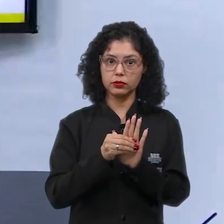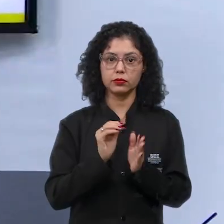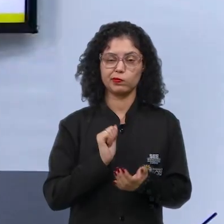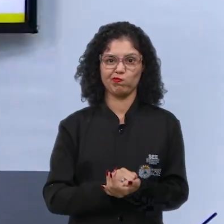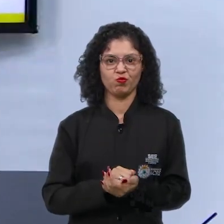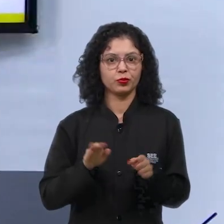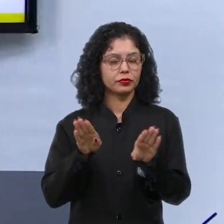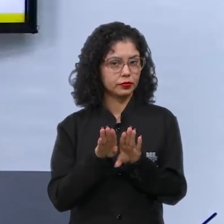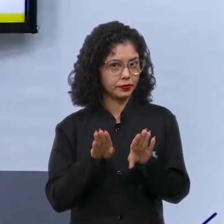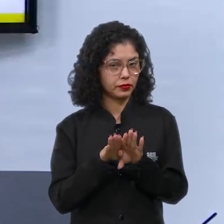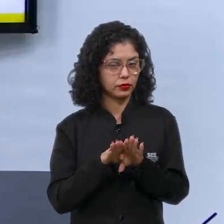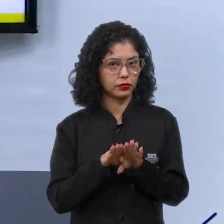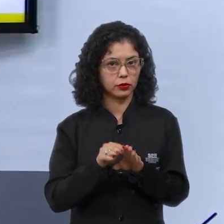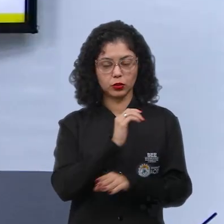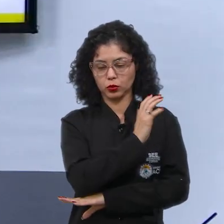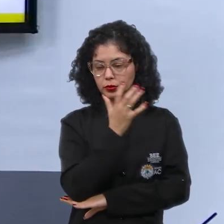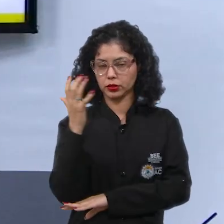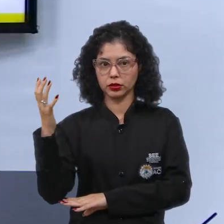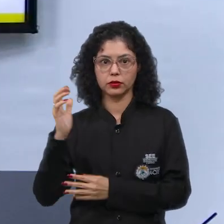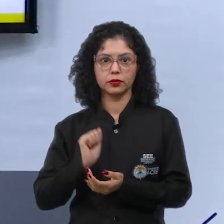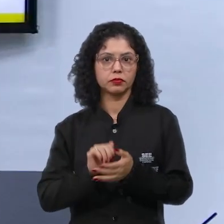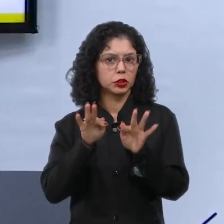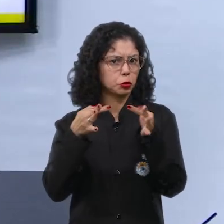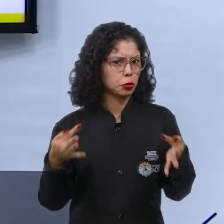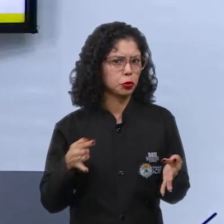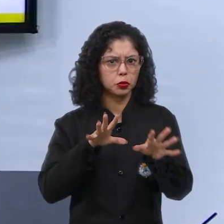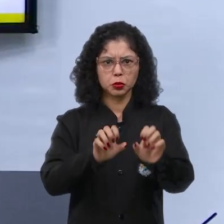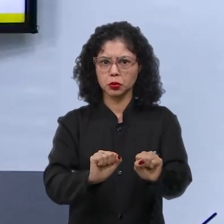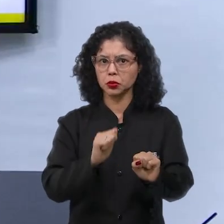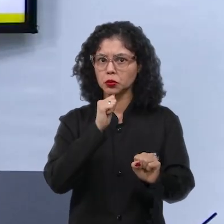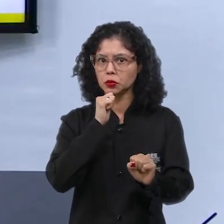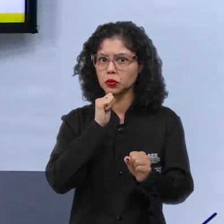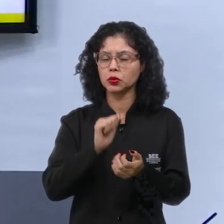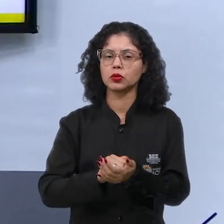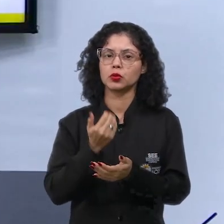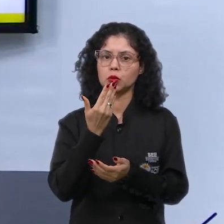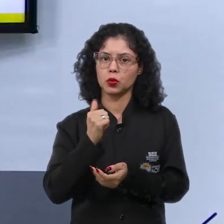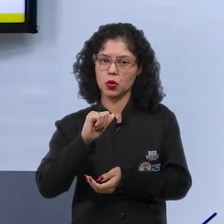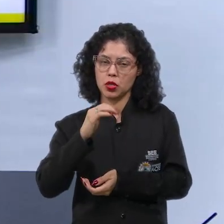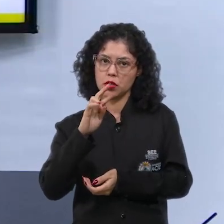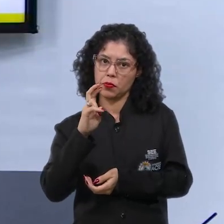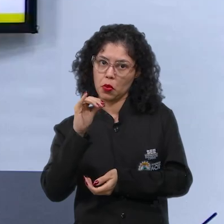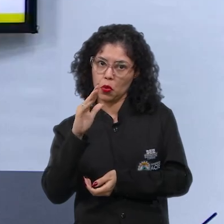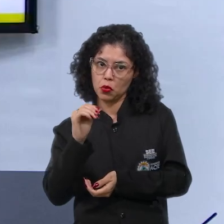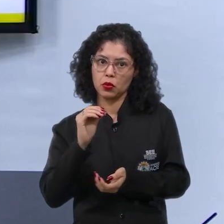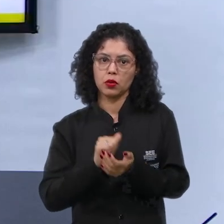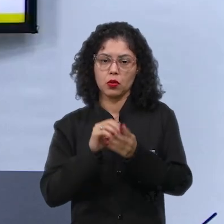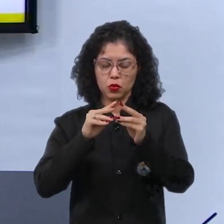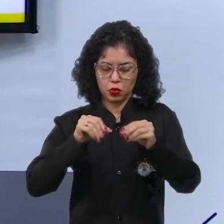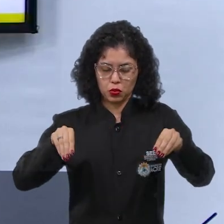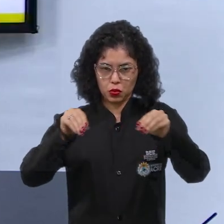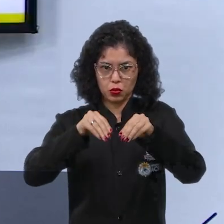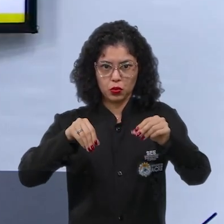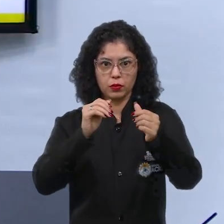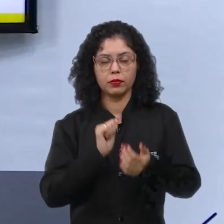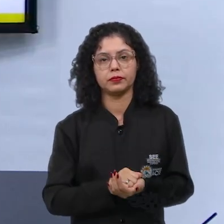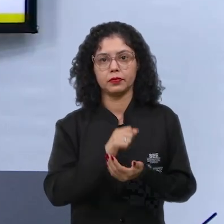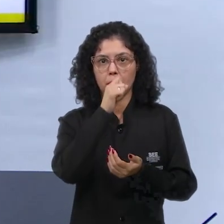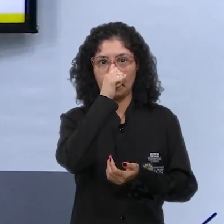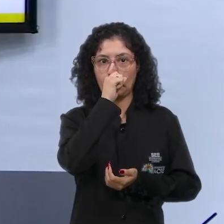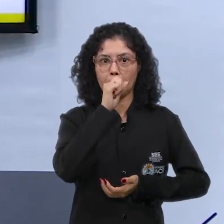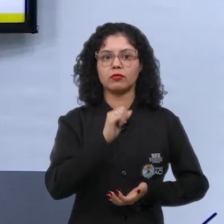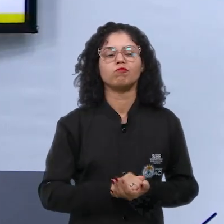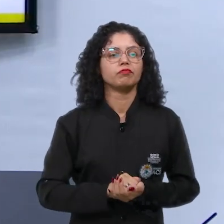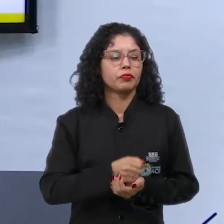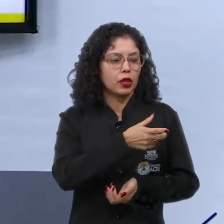fungo numa plantação? Ele simplesmente pega esses esporos de fungo, dilui na água e depois despeja